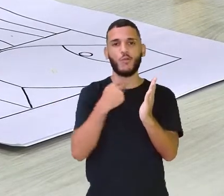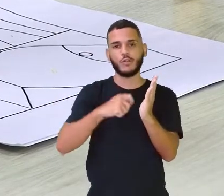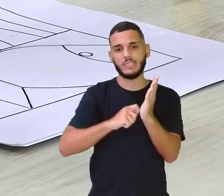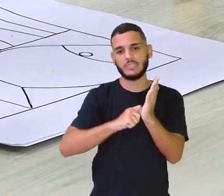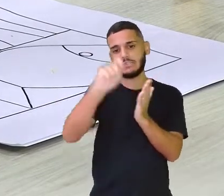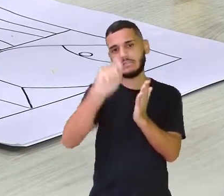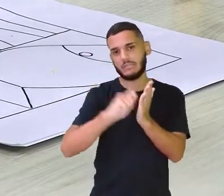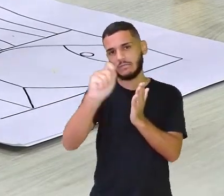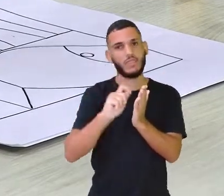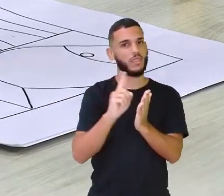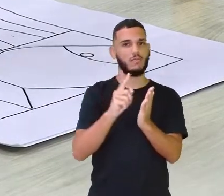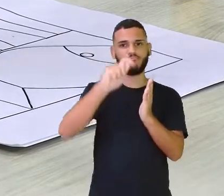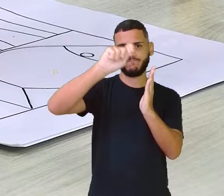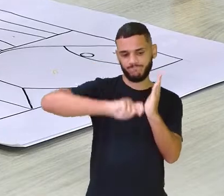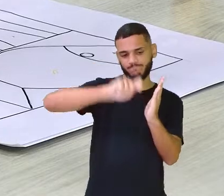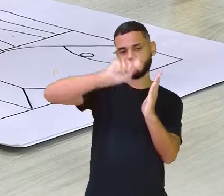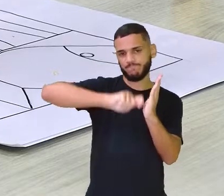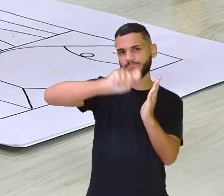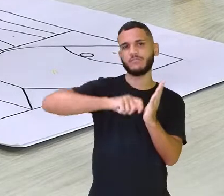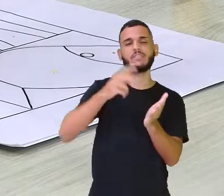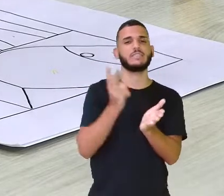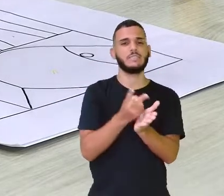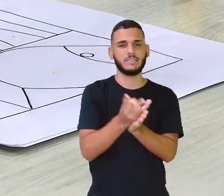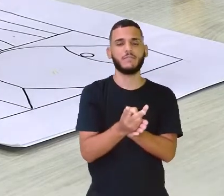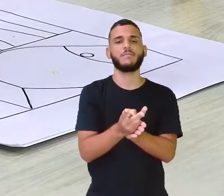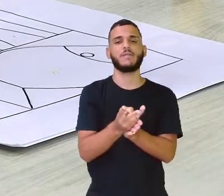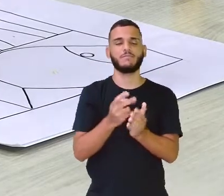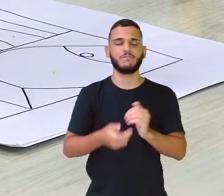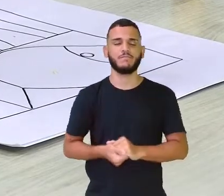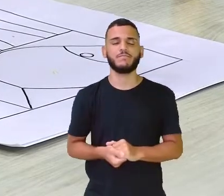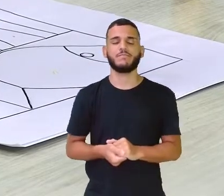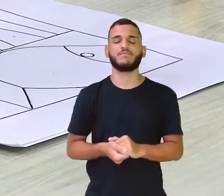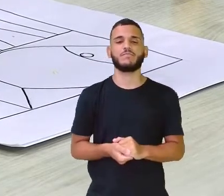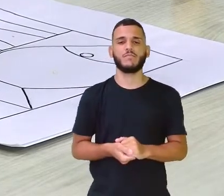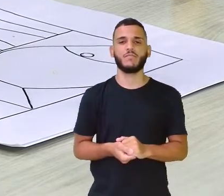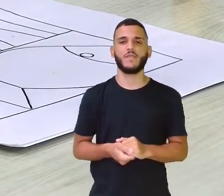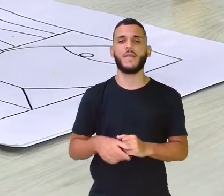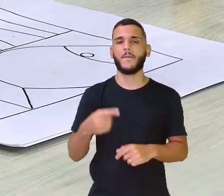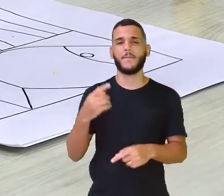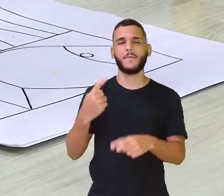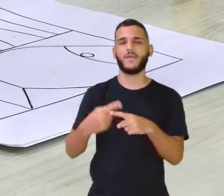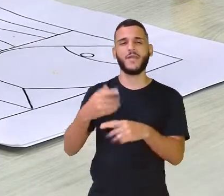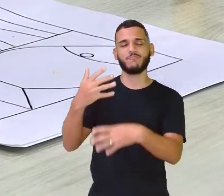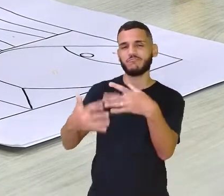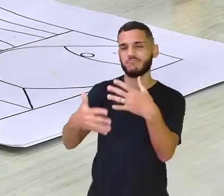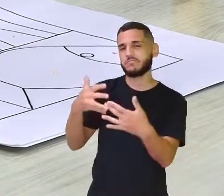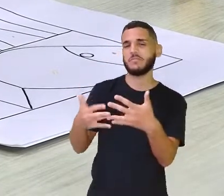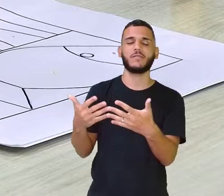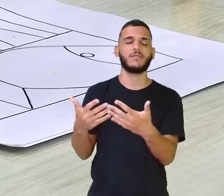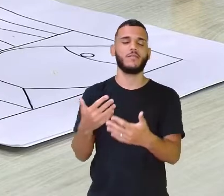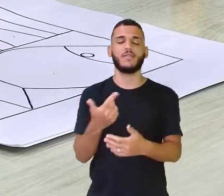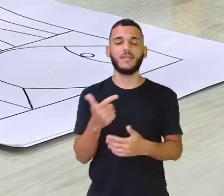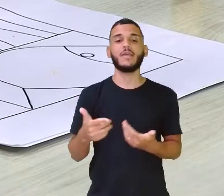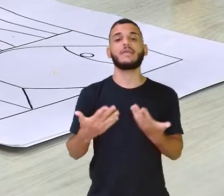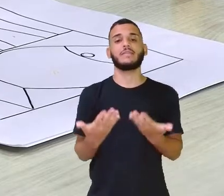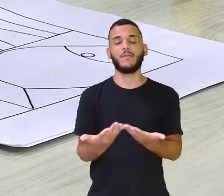aí fica um pouco confuso o desenho e não dá o efeito legal que a gente gostaria, né? O